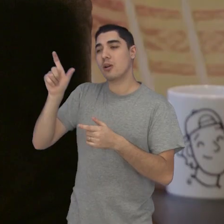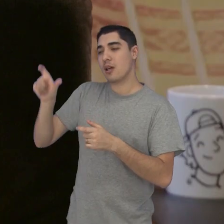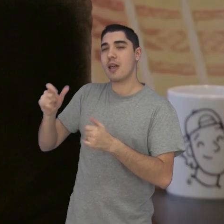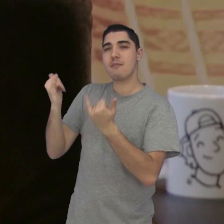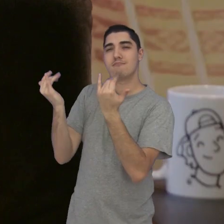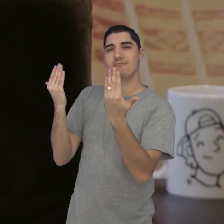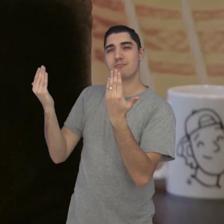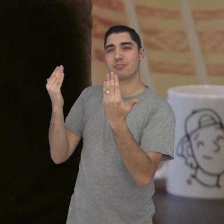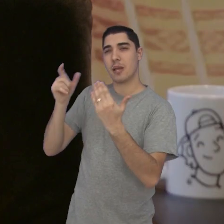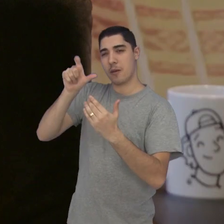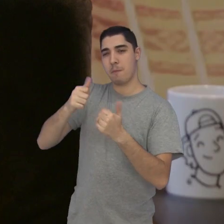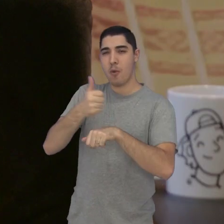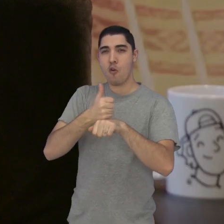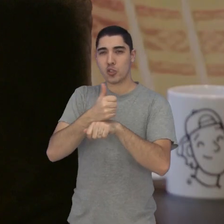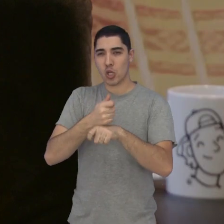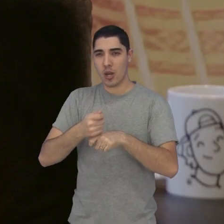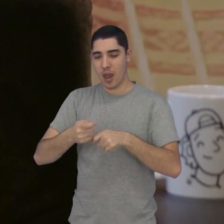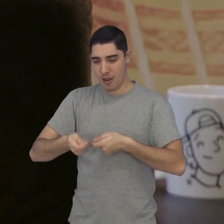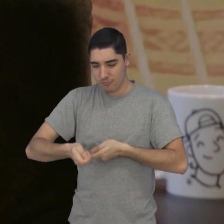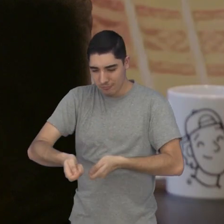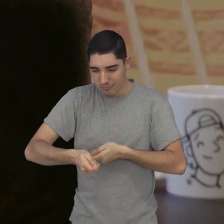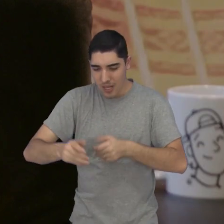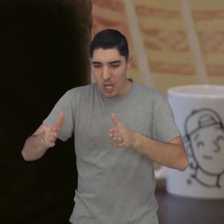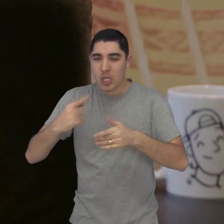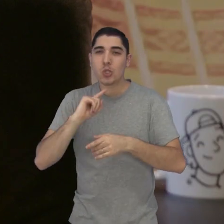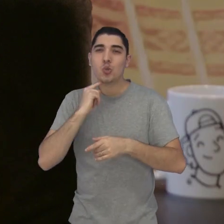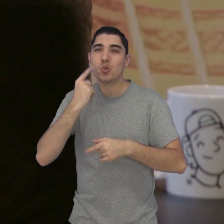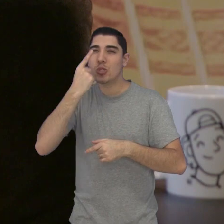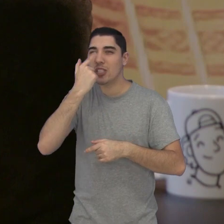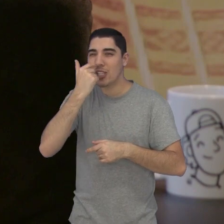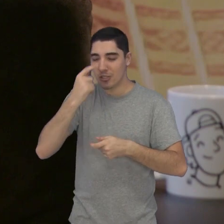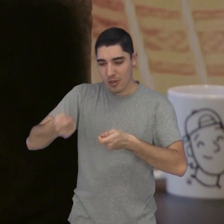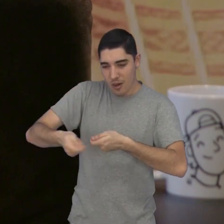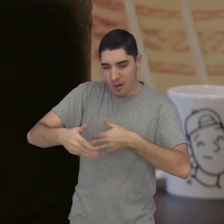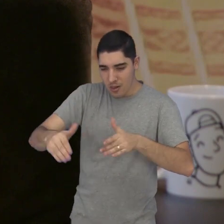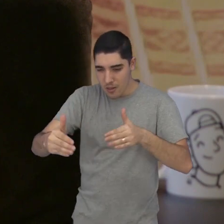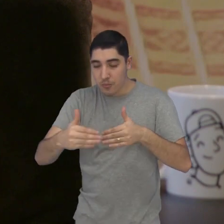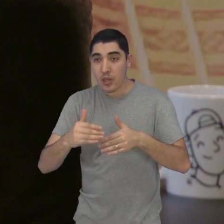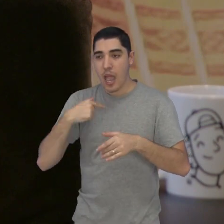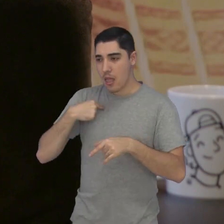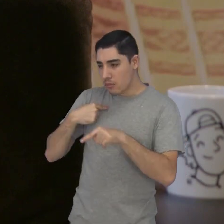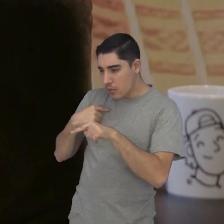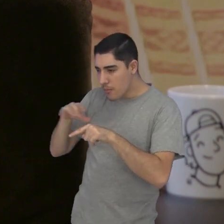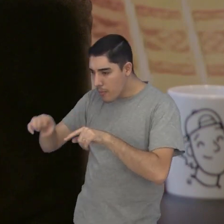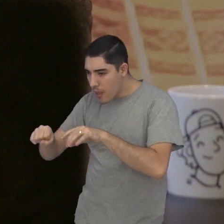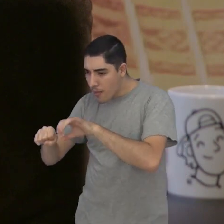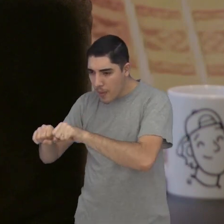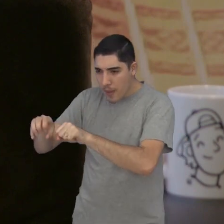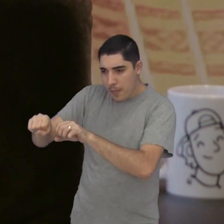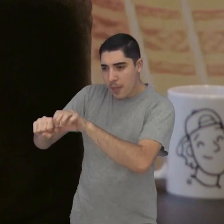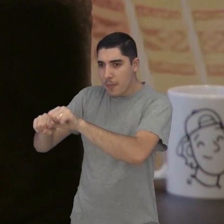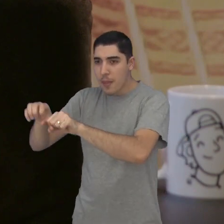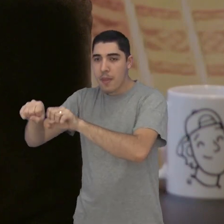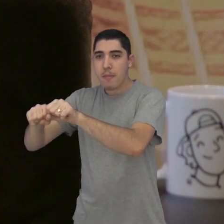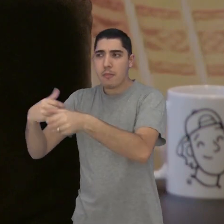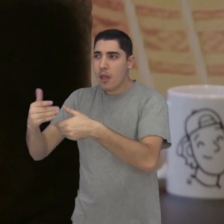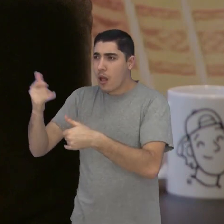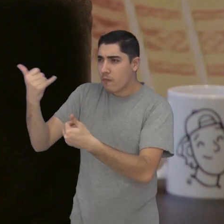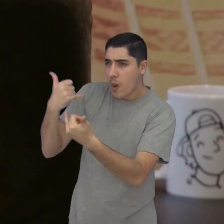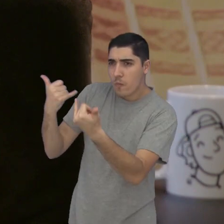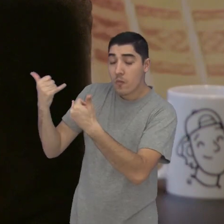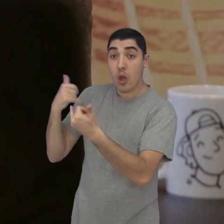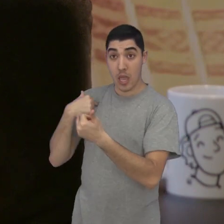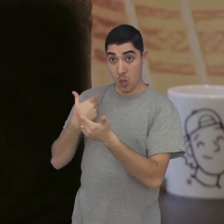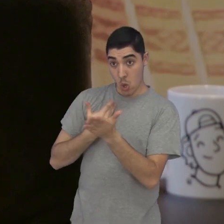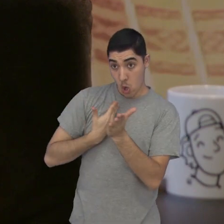né? Então, às vezes você está ali conversando com alguém falou de alguém que tem uma coisa, que você vai lá, enfim. Quando